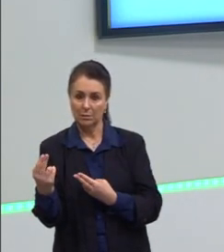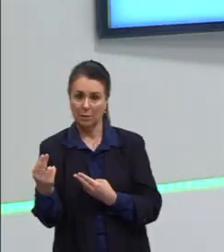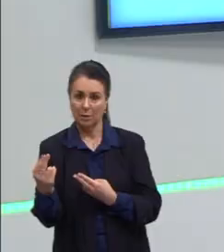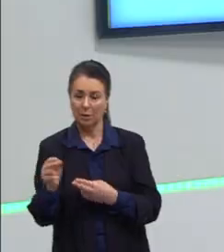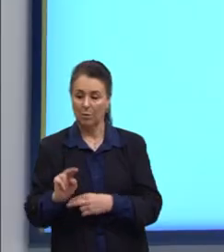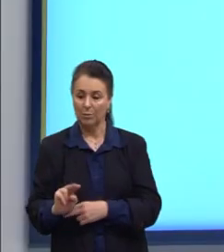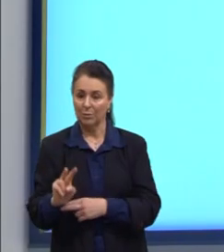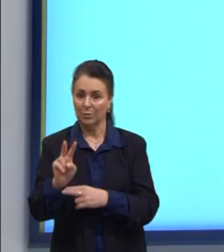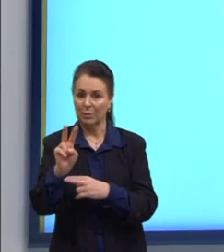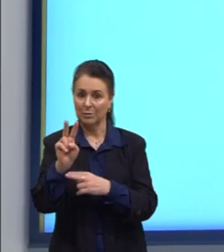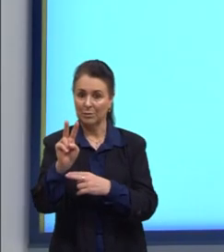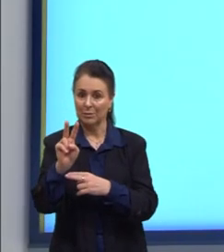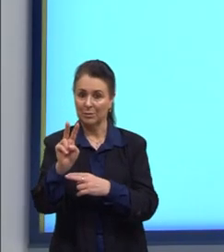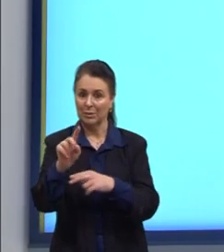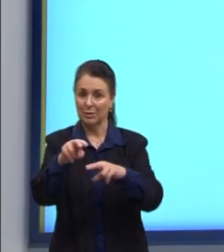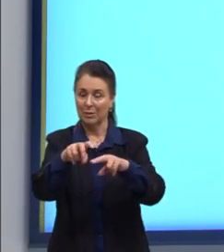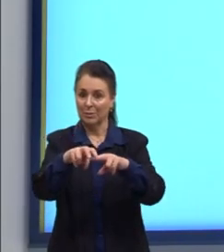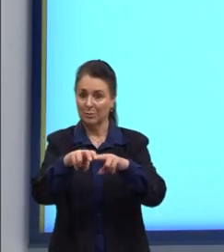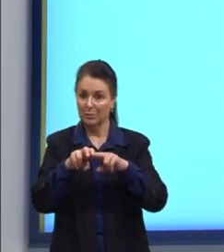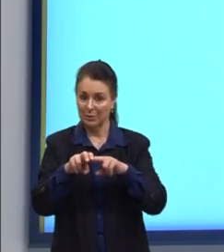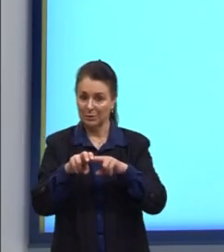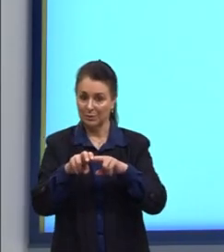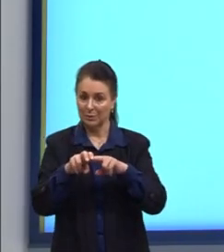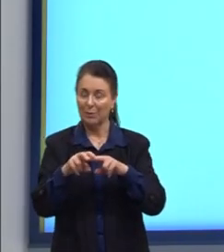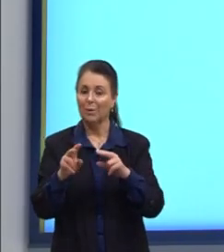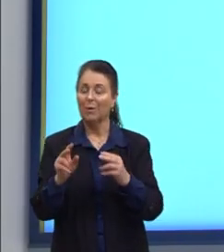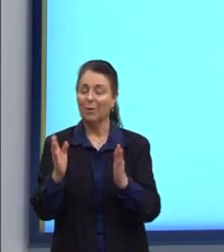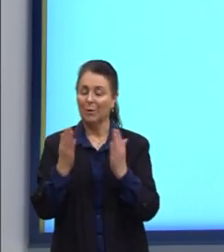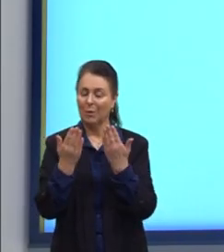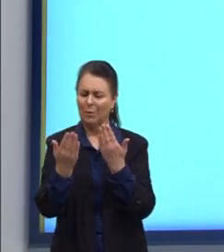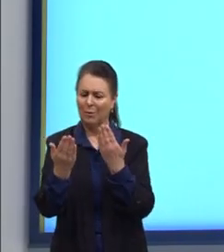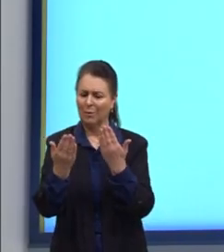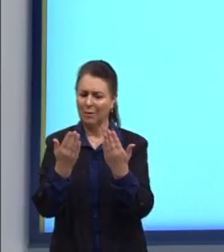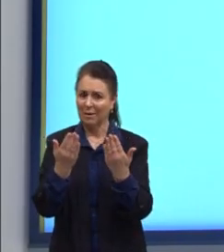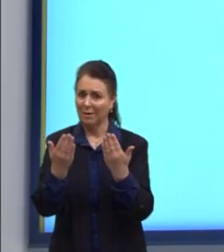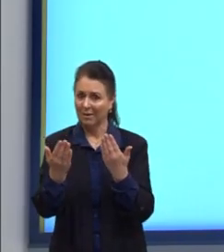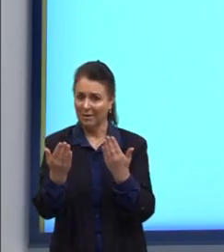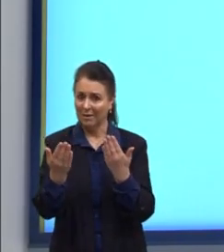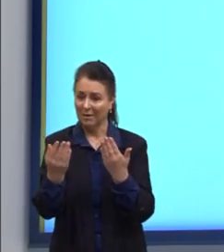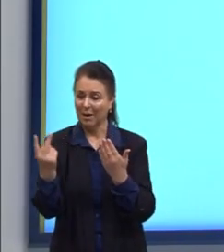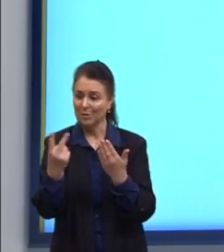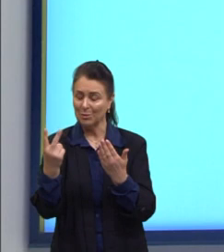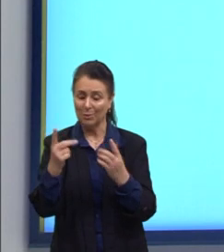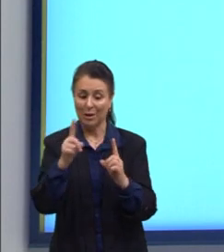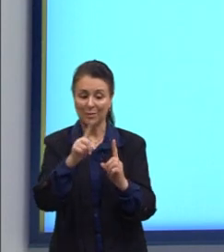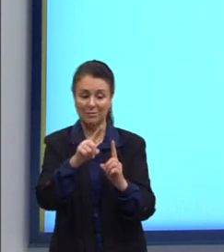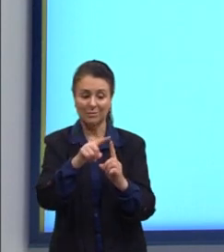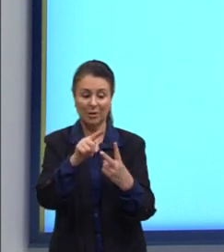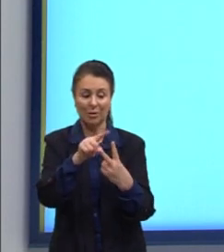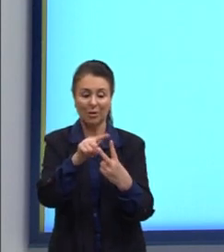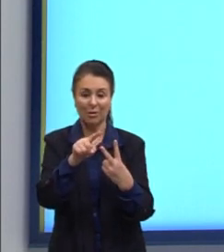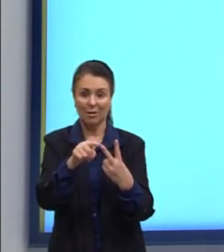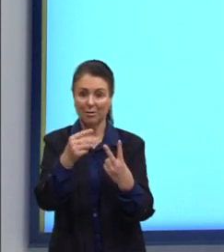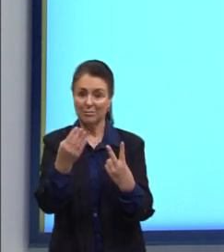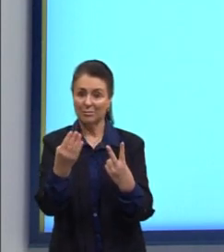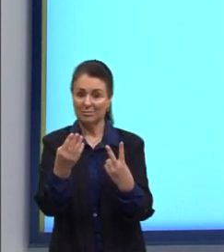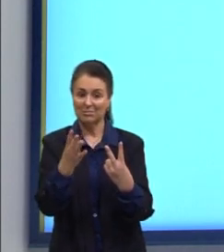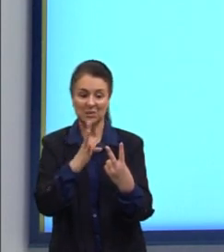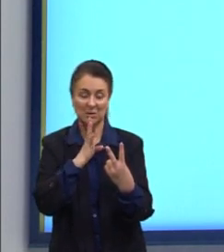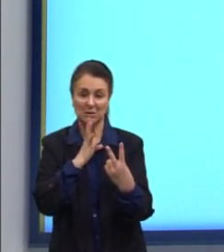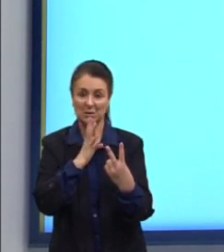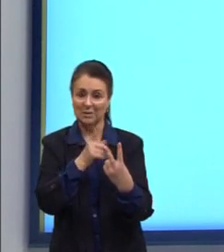esses valores por isso que a gente fala o método da comparação eu vou Comparar as duas incógnitas então Aqui